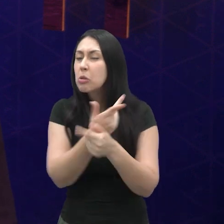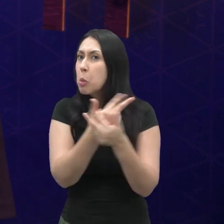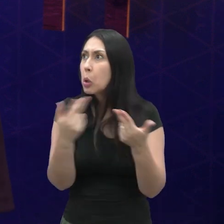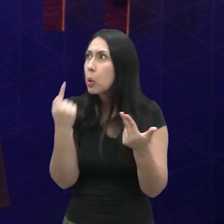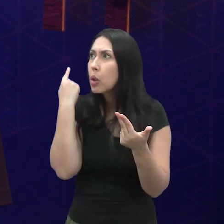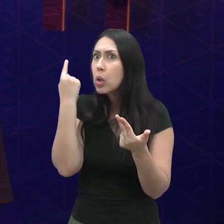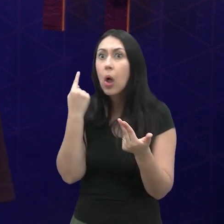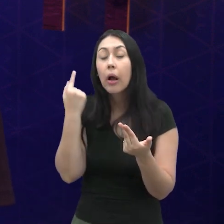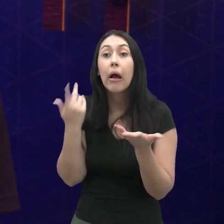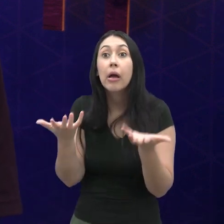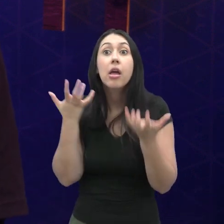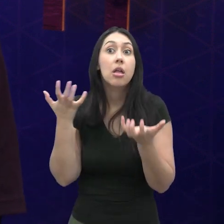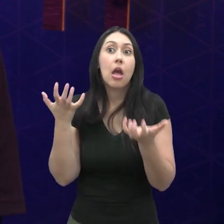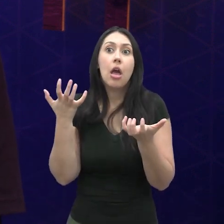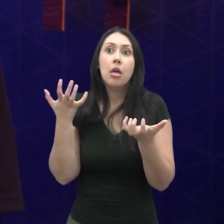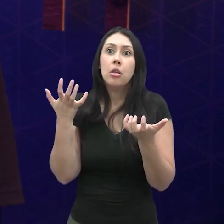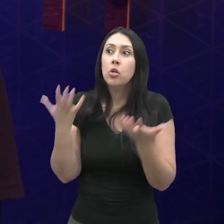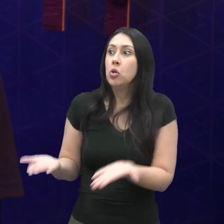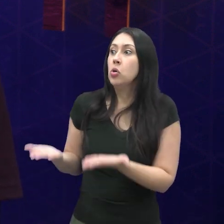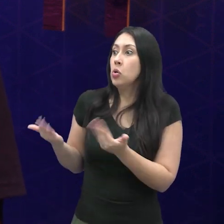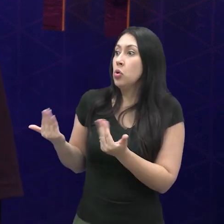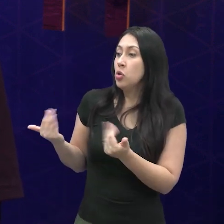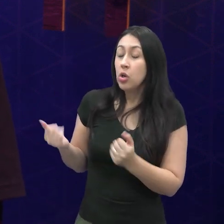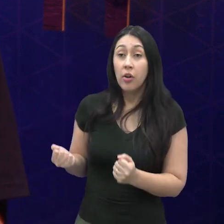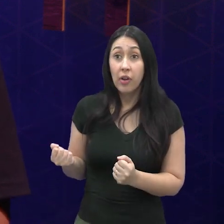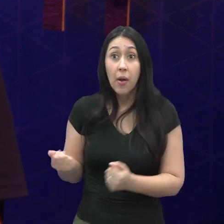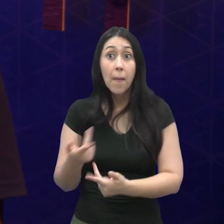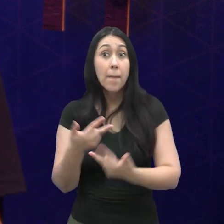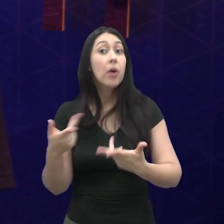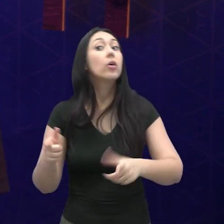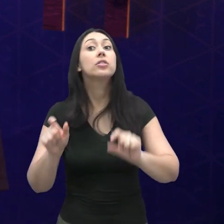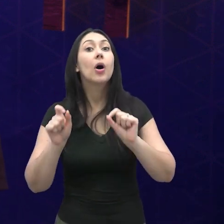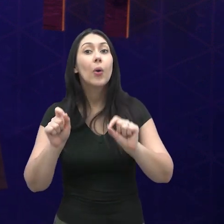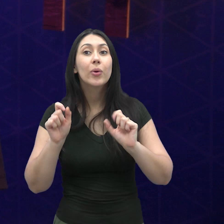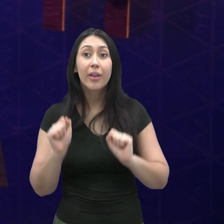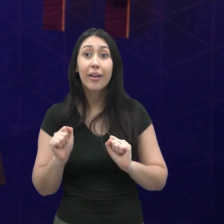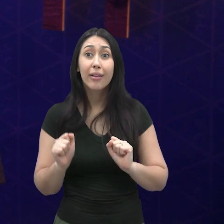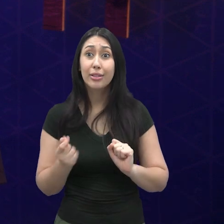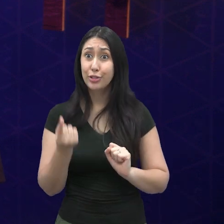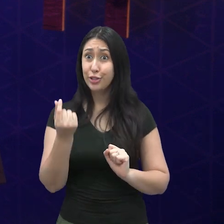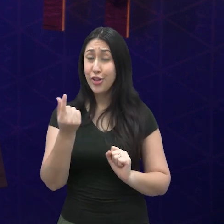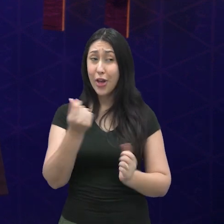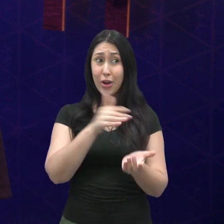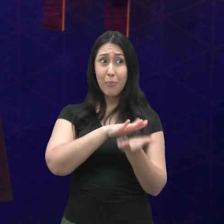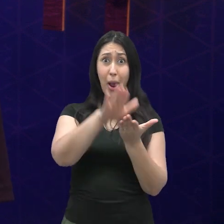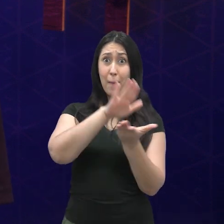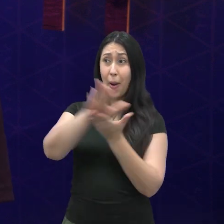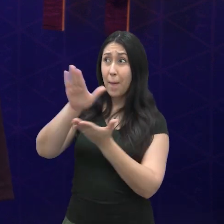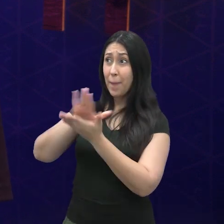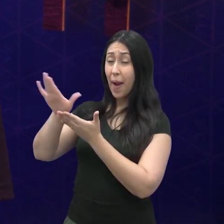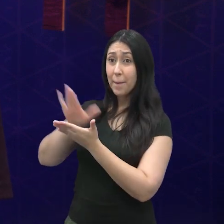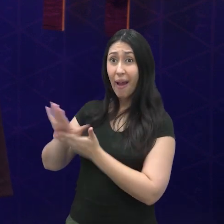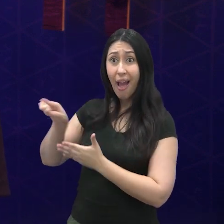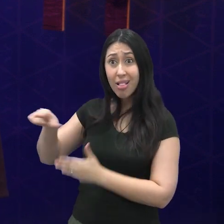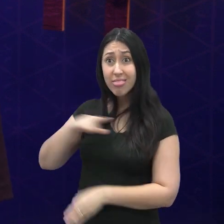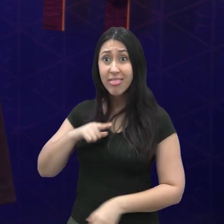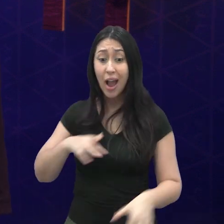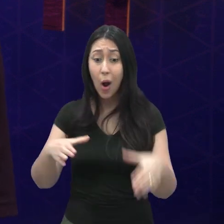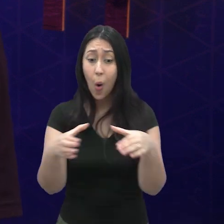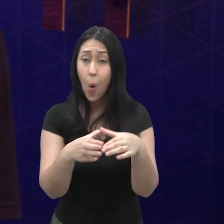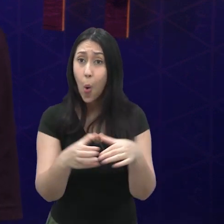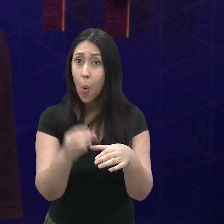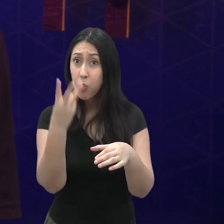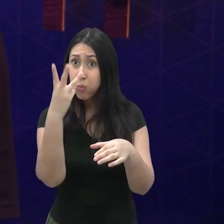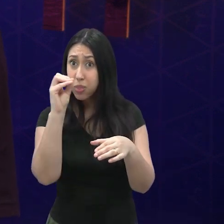para tentar alcançar isso. Uma dessas coisas é investir muito dinheiro. Então, ele tem uma equipe de